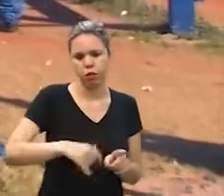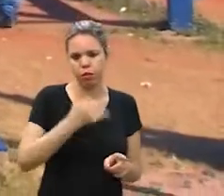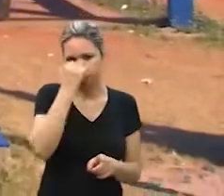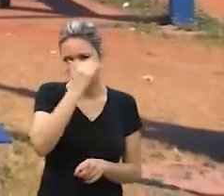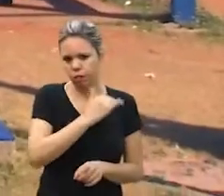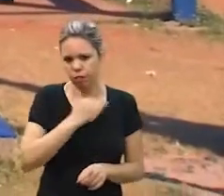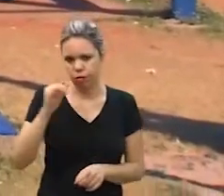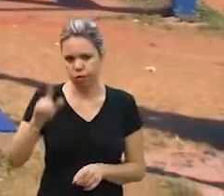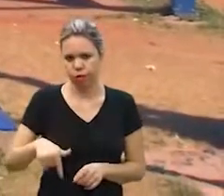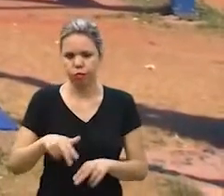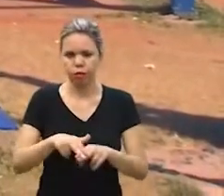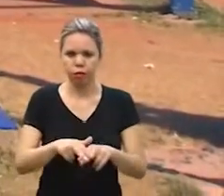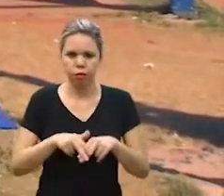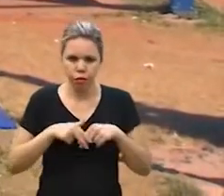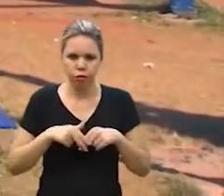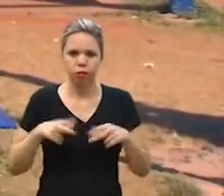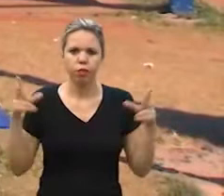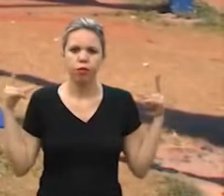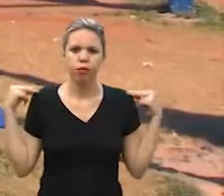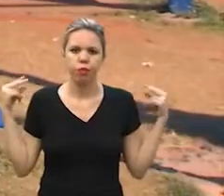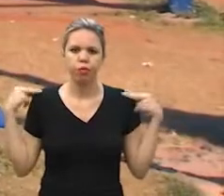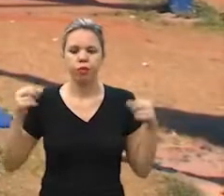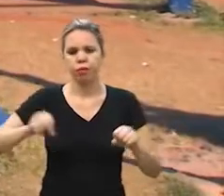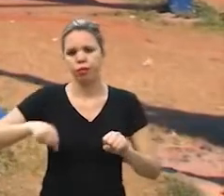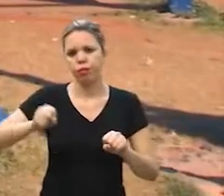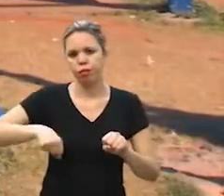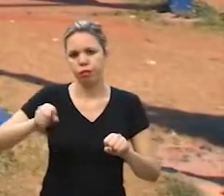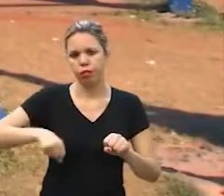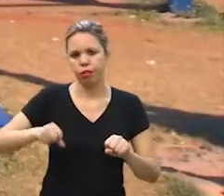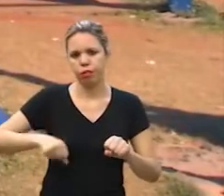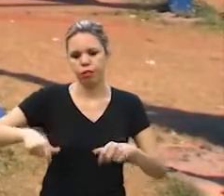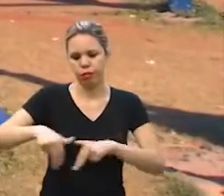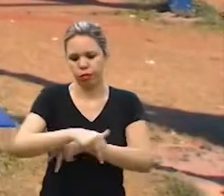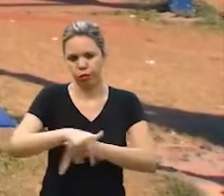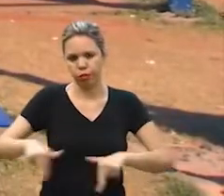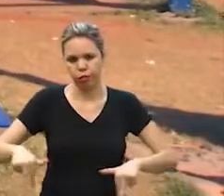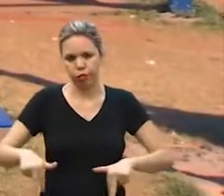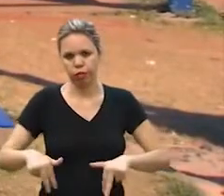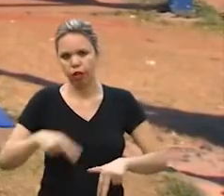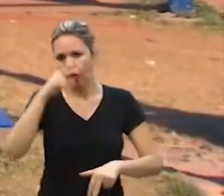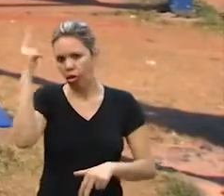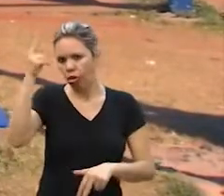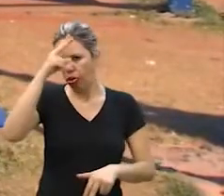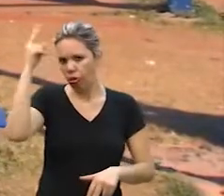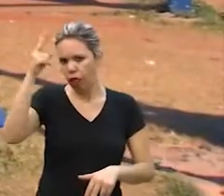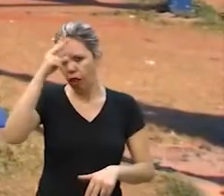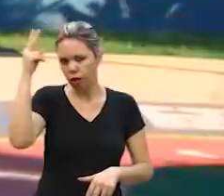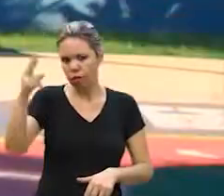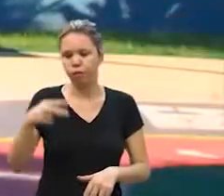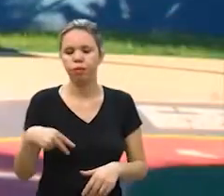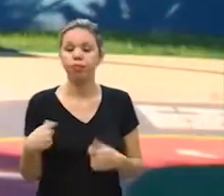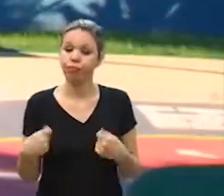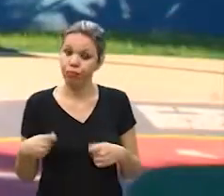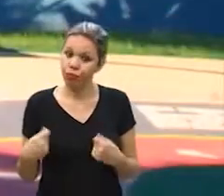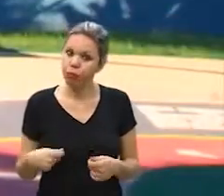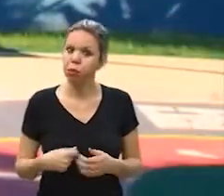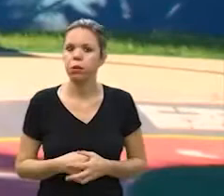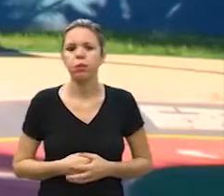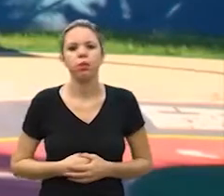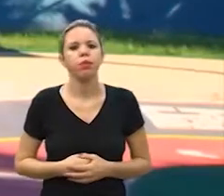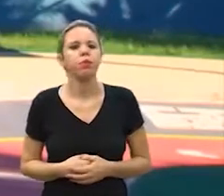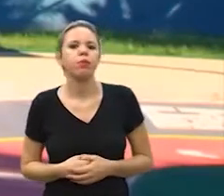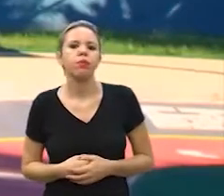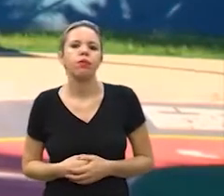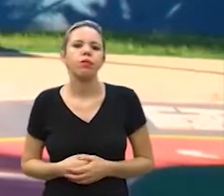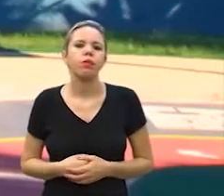vítimas fatais são causados por motoristas, motociclistas e pedestres embriagados. Nós